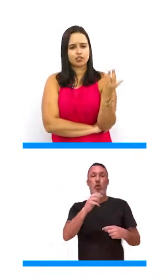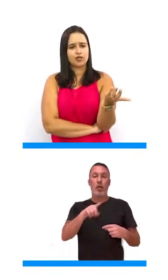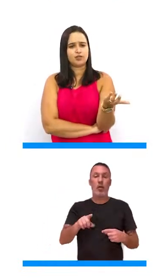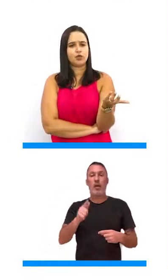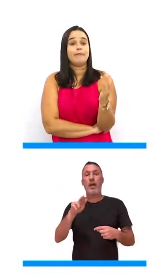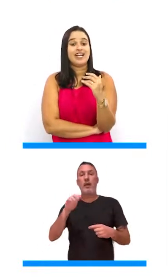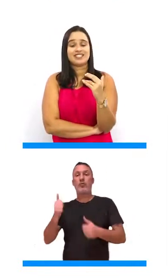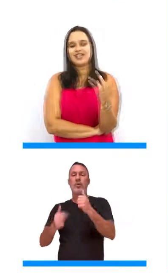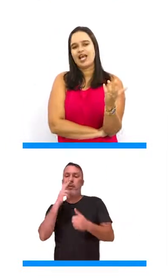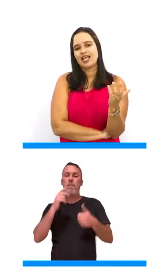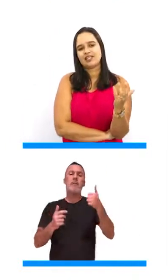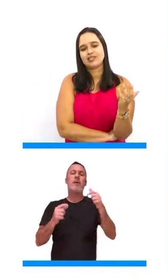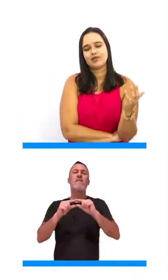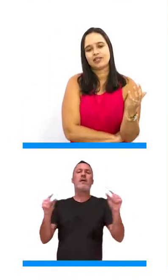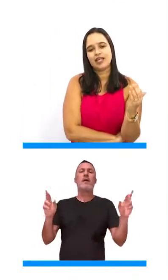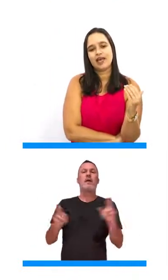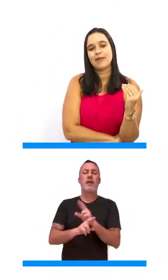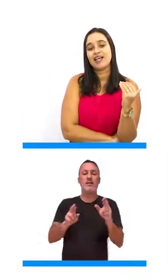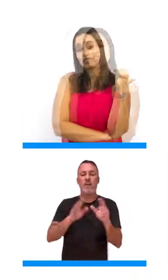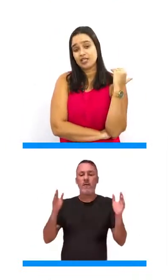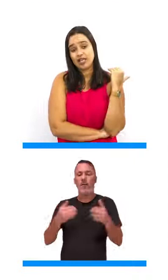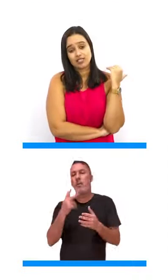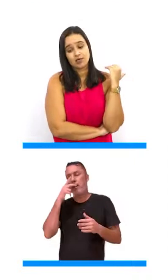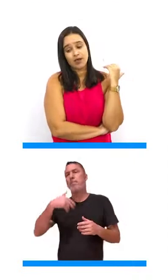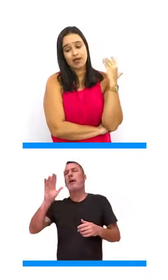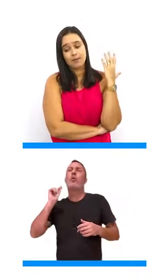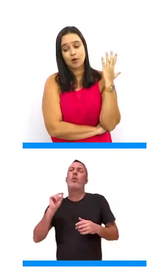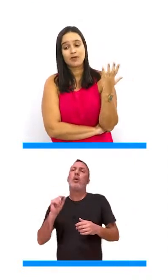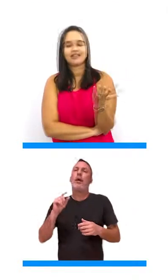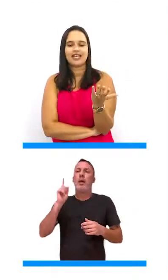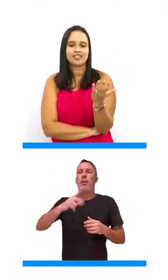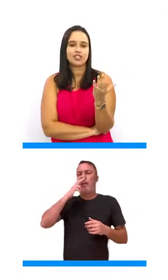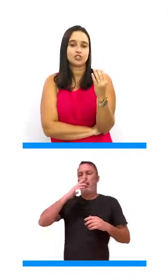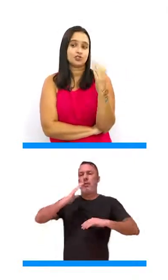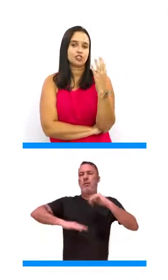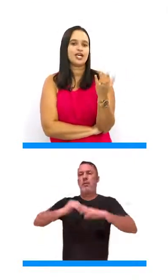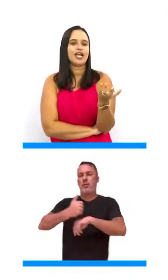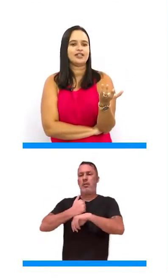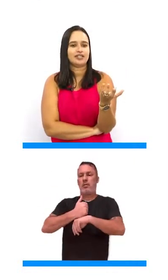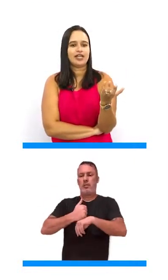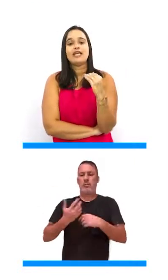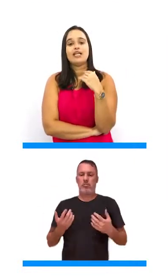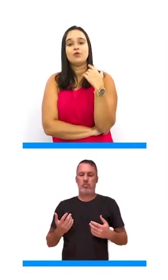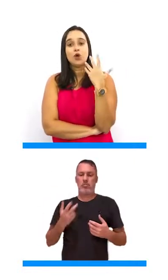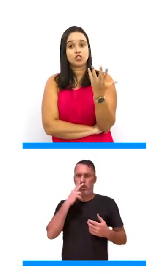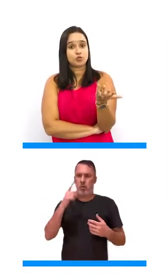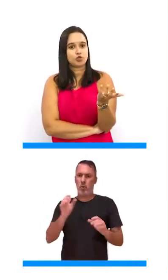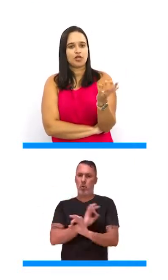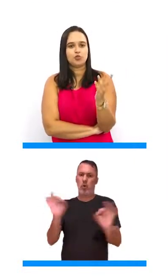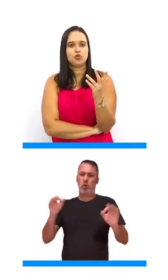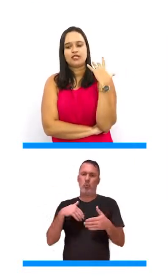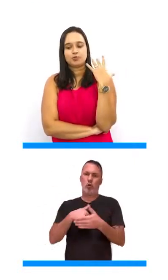grande jogador, parece que a relação aqui é mais em relação à própria característica de caráter, né? Ele é um